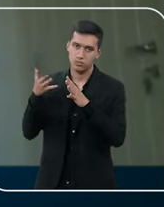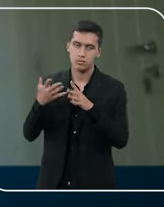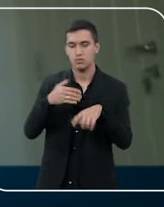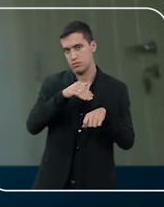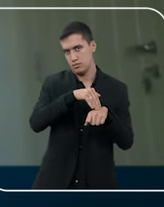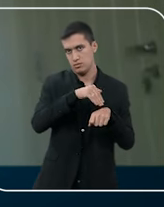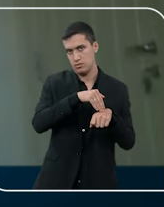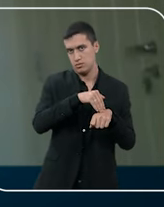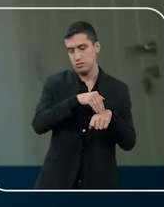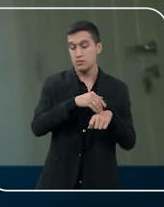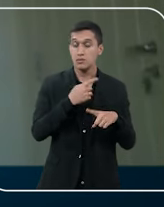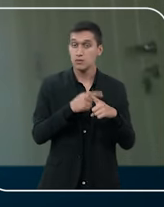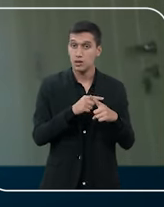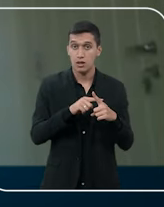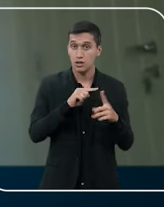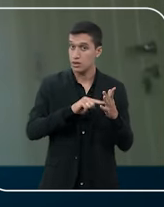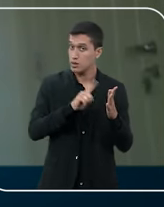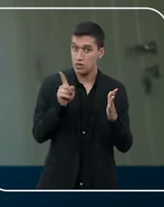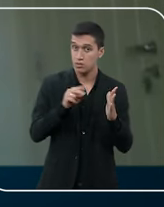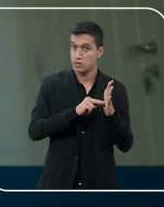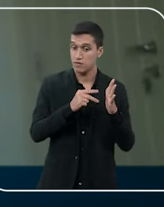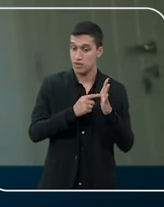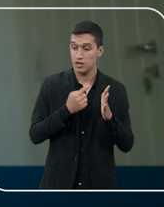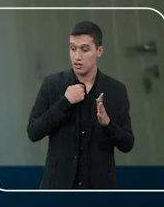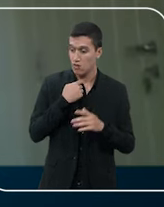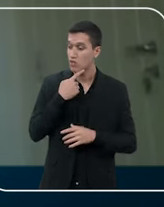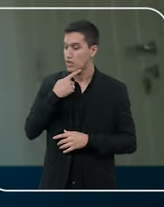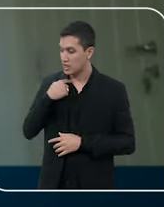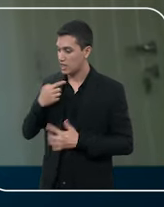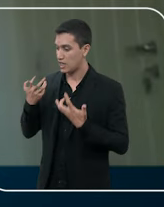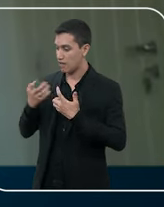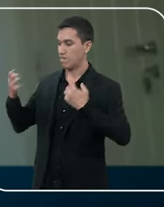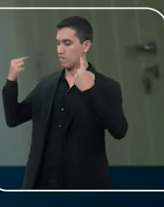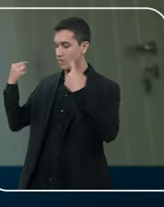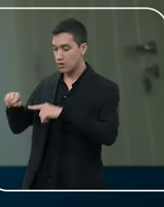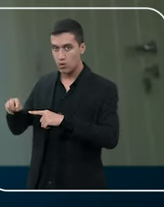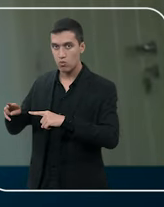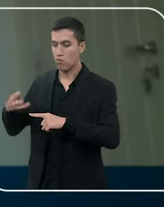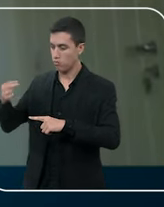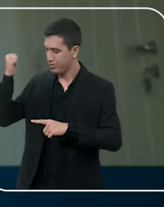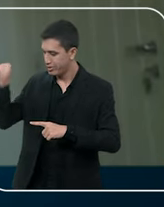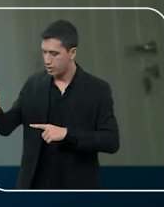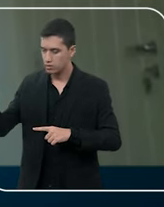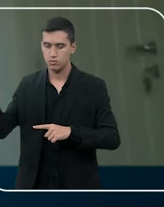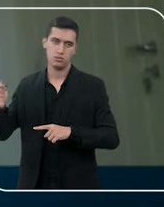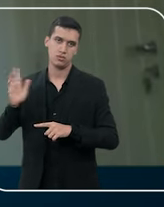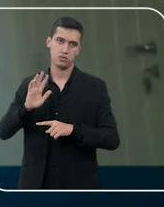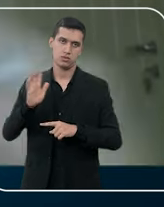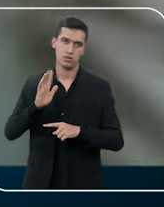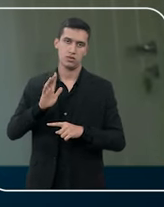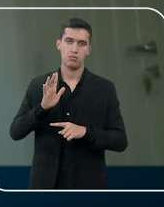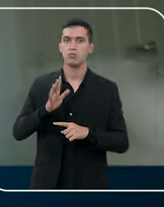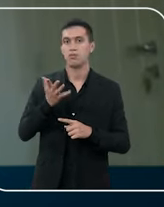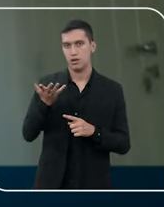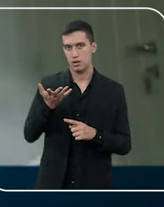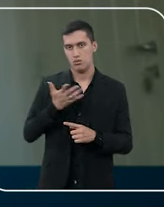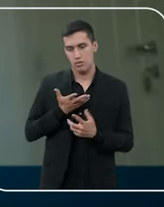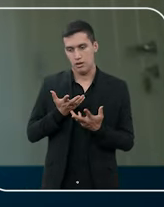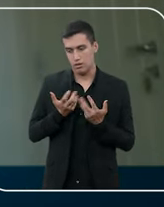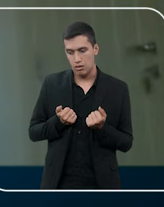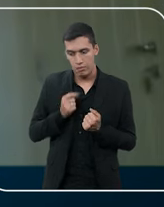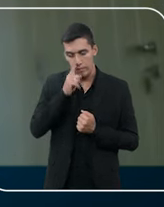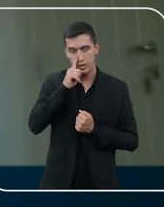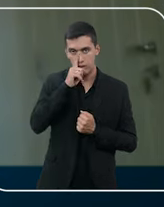eu não tenho a intenção, mas arco com aquela ideia do risco. Então, eu assumo o risco. Já no